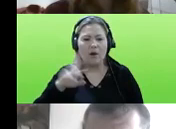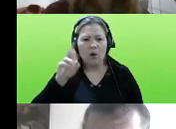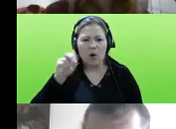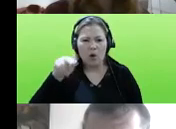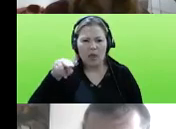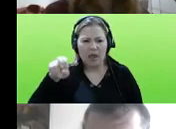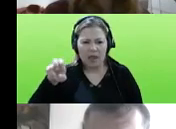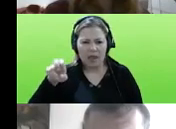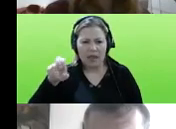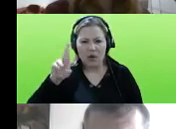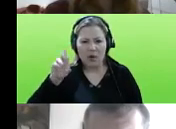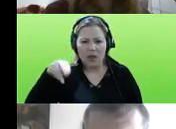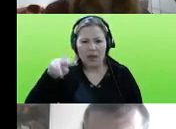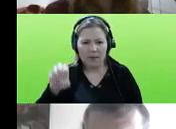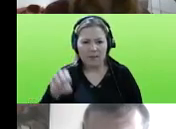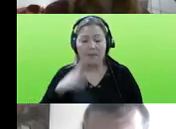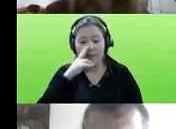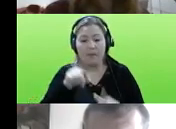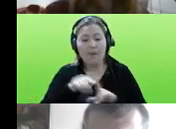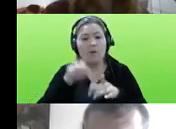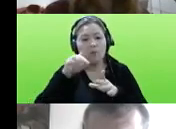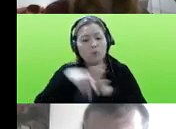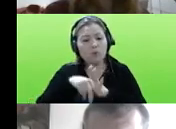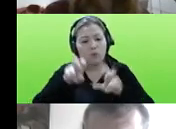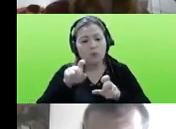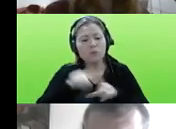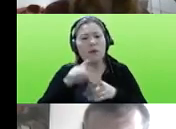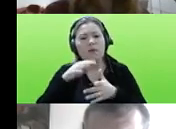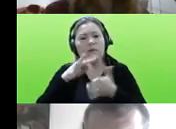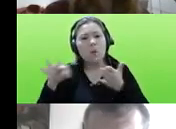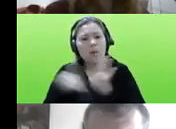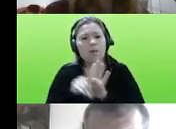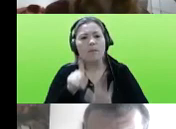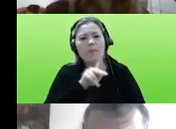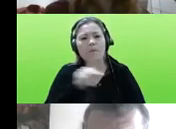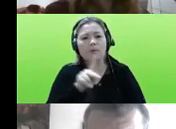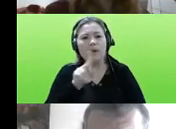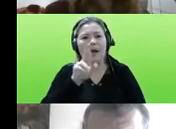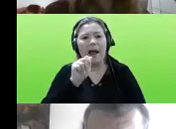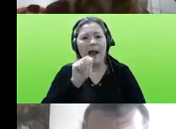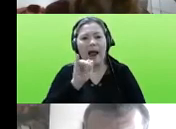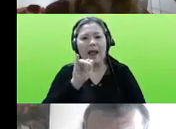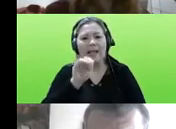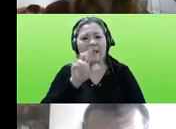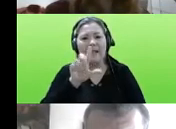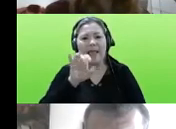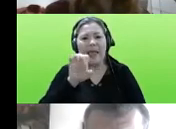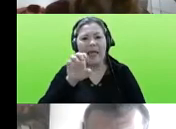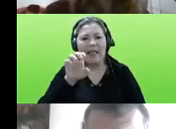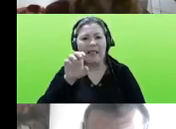tratando da teoria da professora Riley Egg, a contribuição que ela